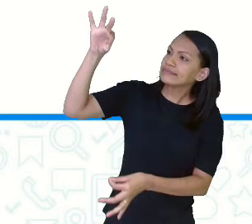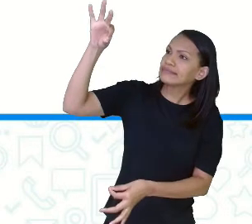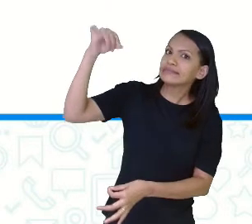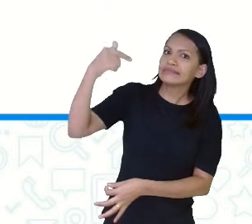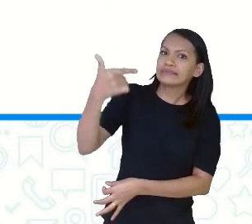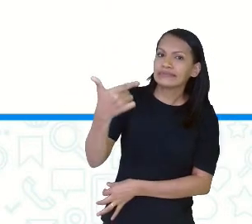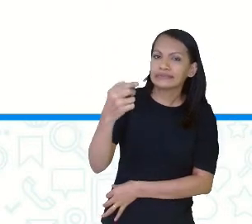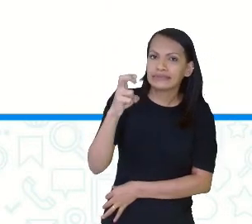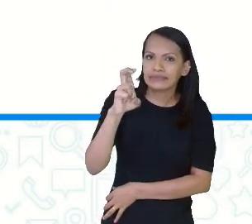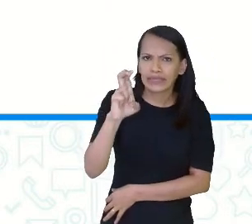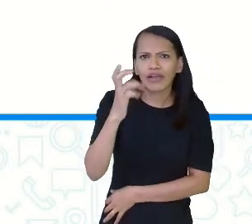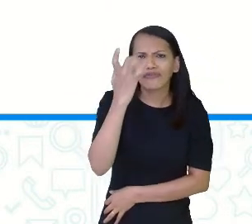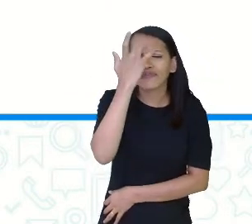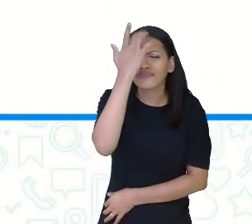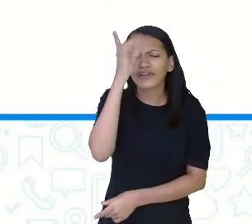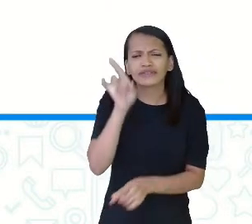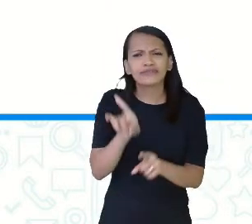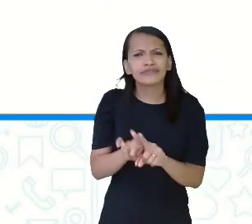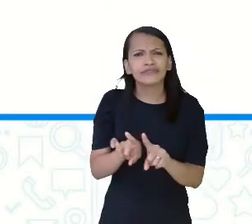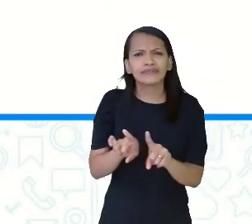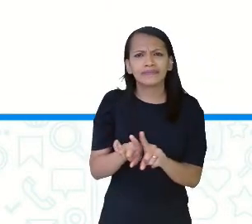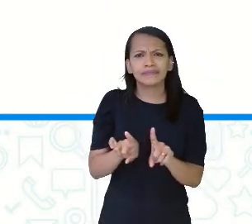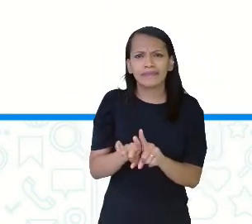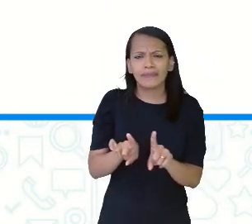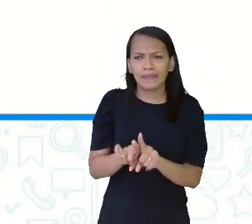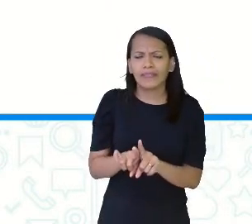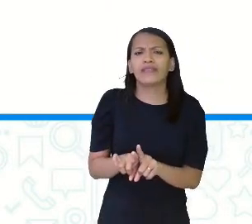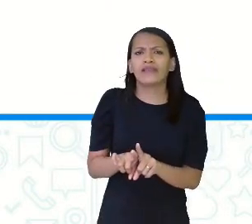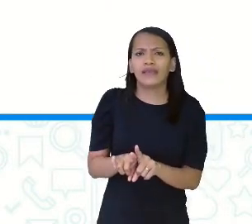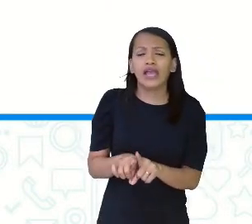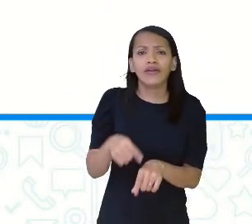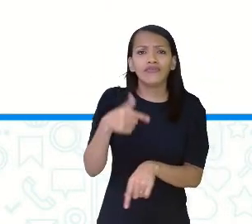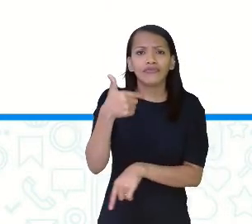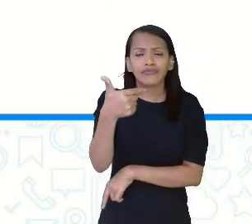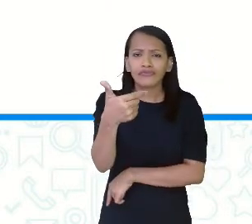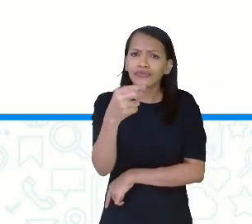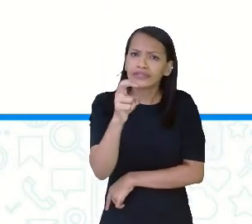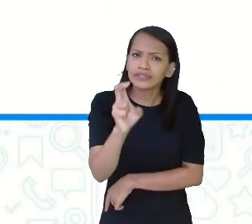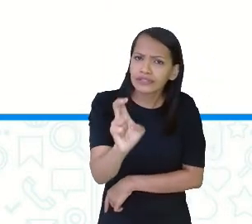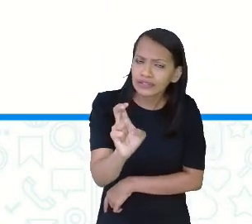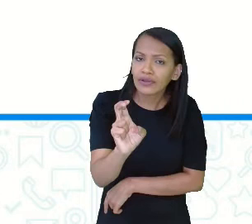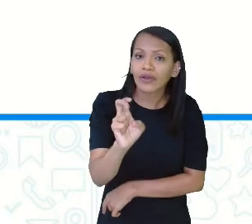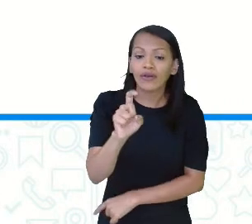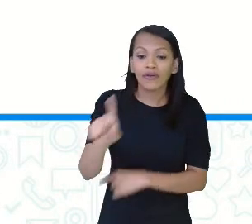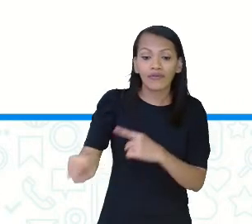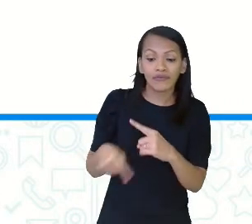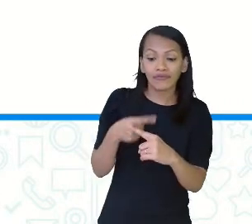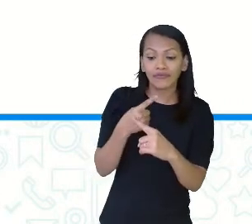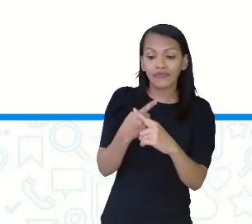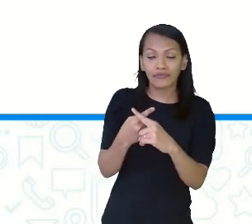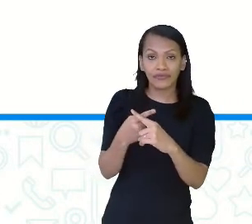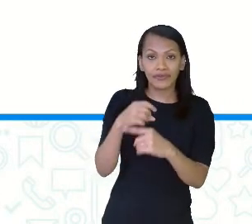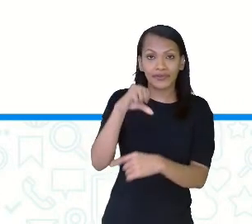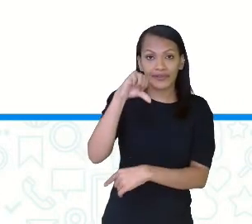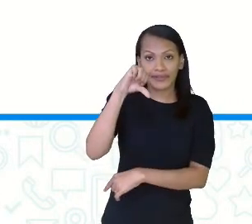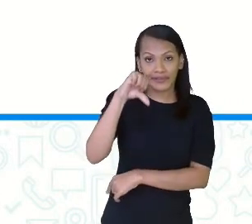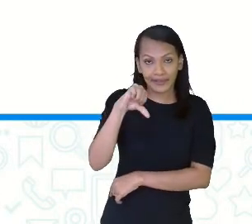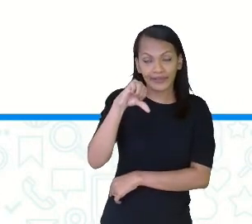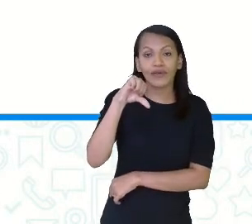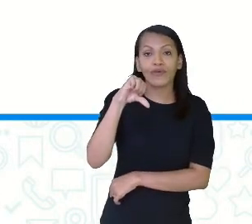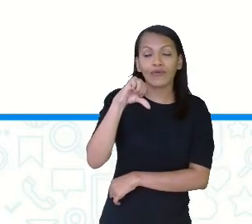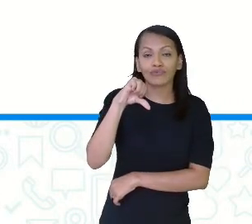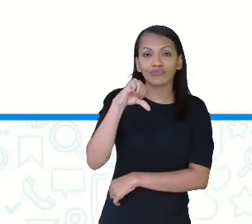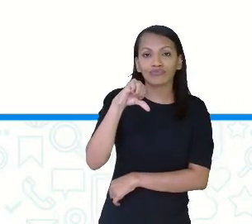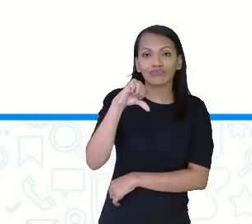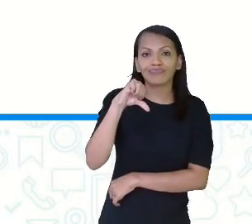comprou. Fácil também, ó. 25 vezes 9, ó. 25 metros